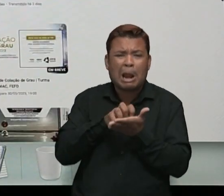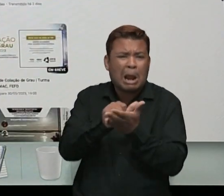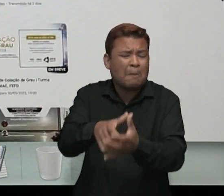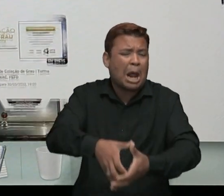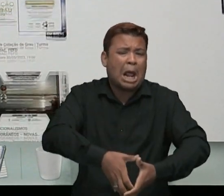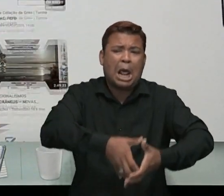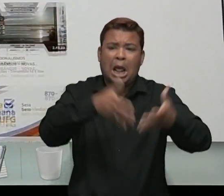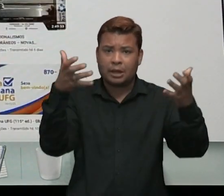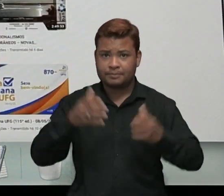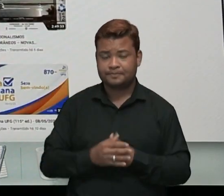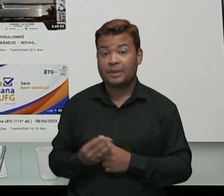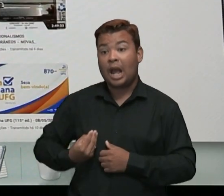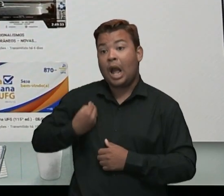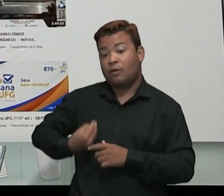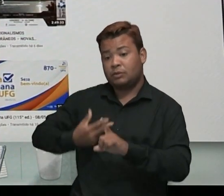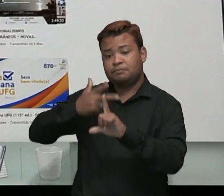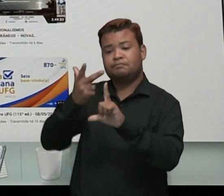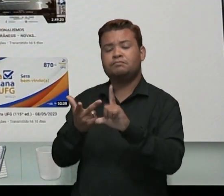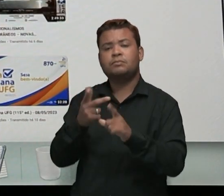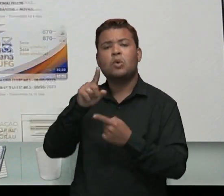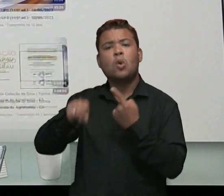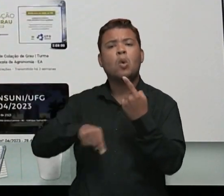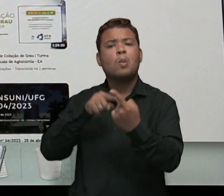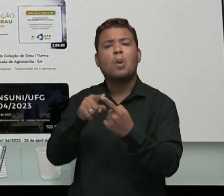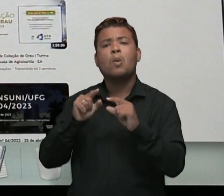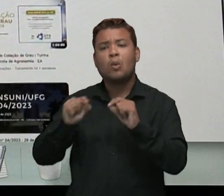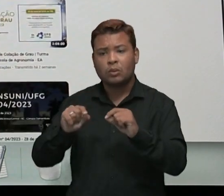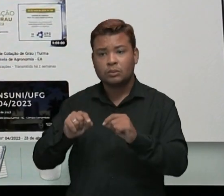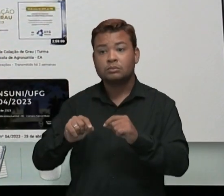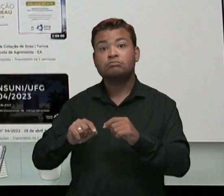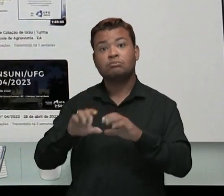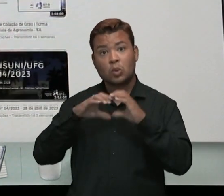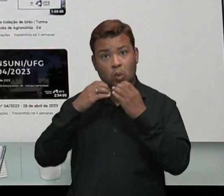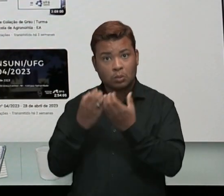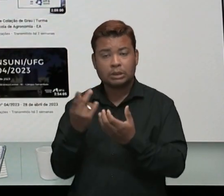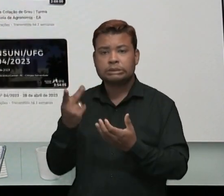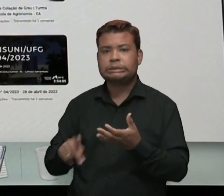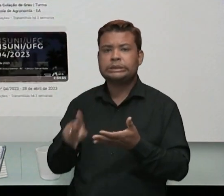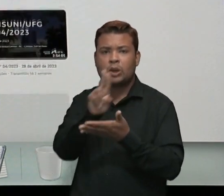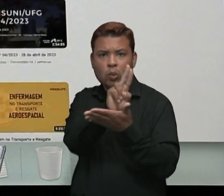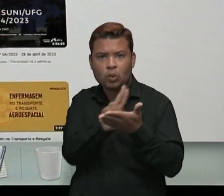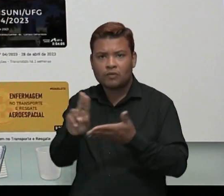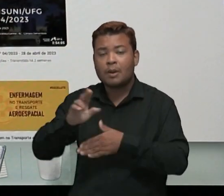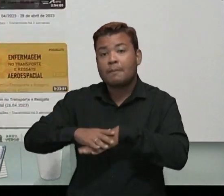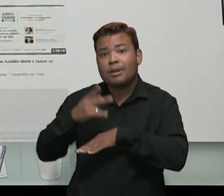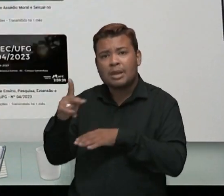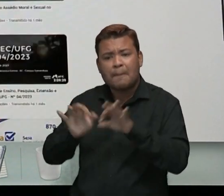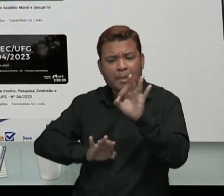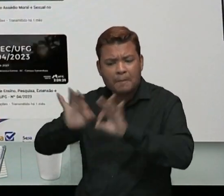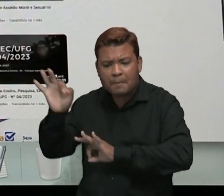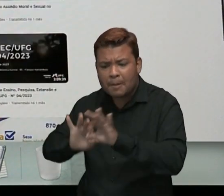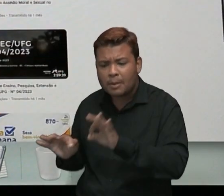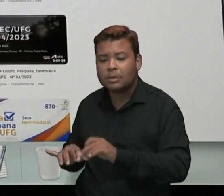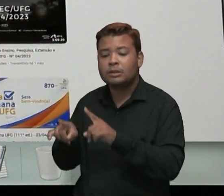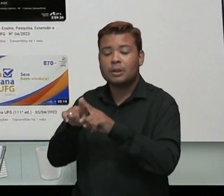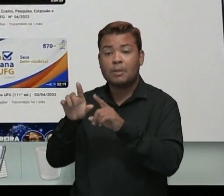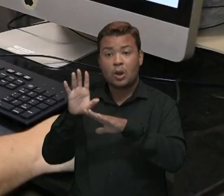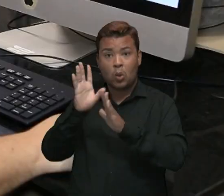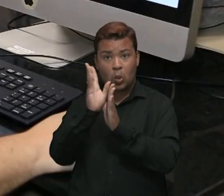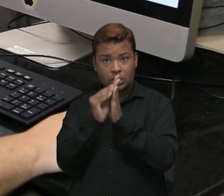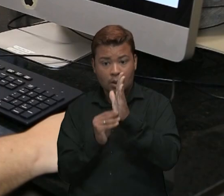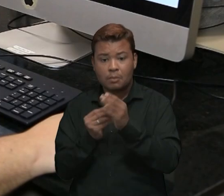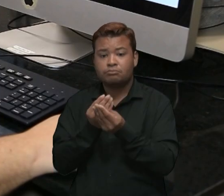vivo, a ideia sempre foi dar autonomia para que a comunidade universitária pudesse produzir e transmitir o